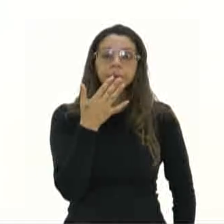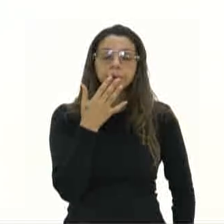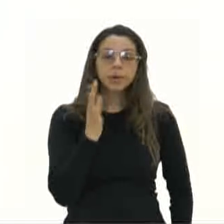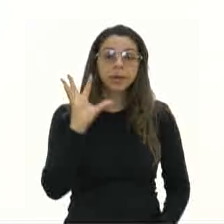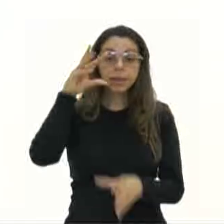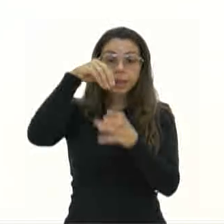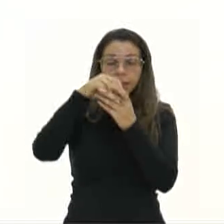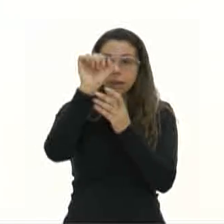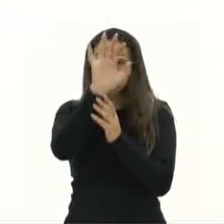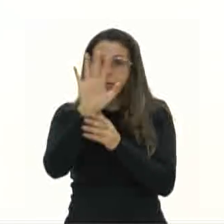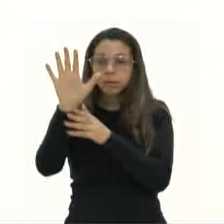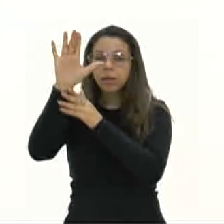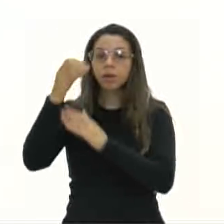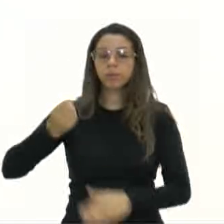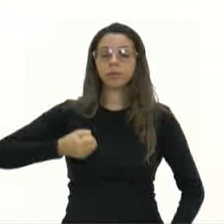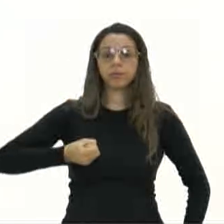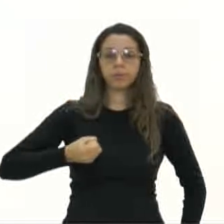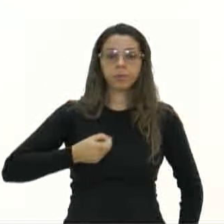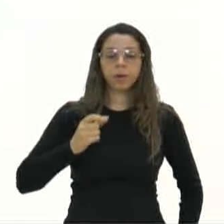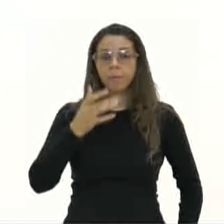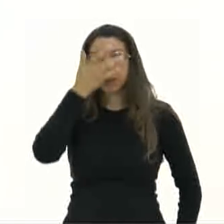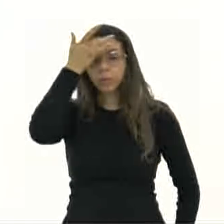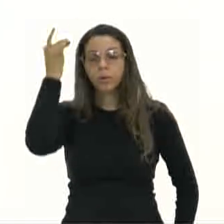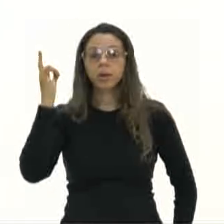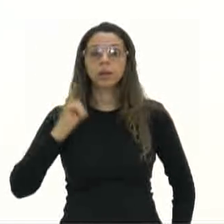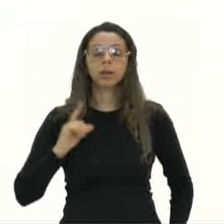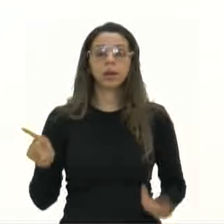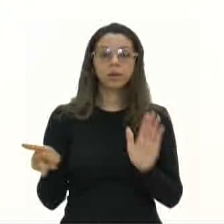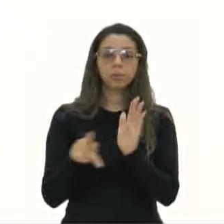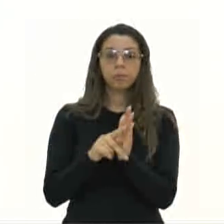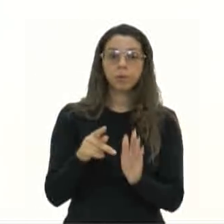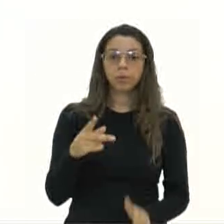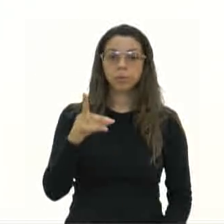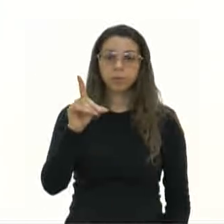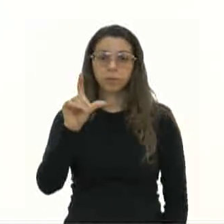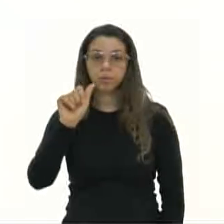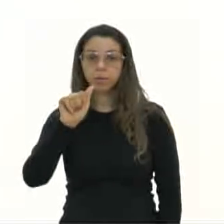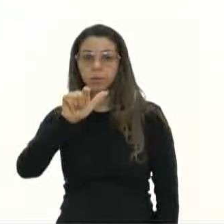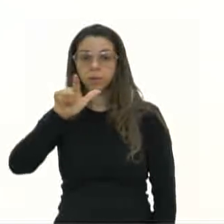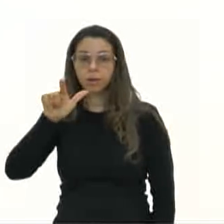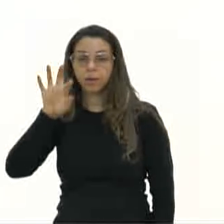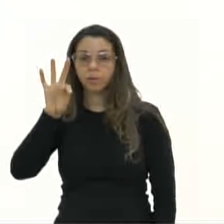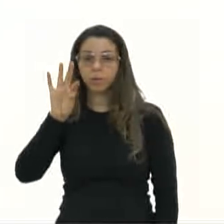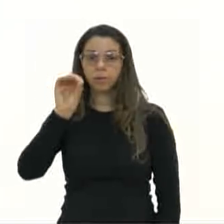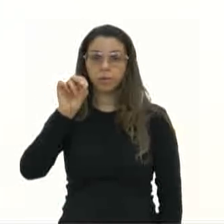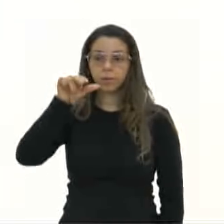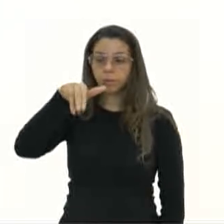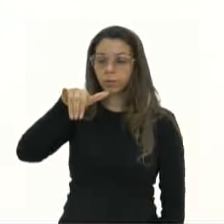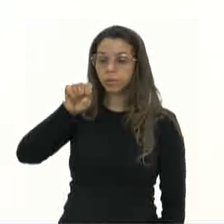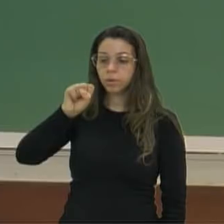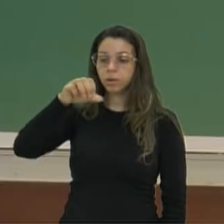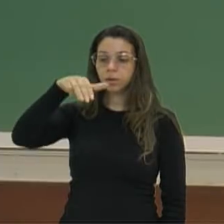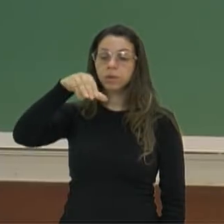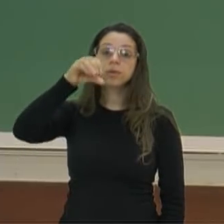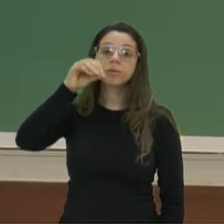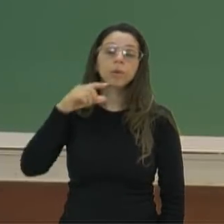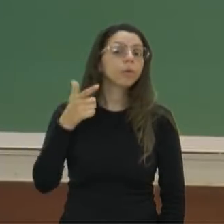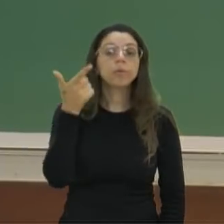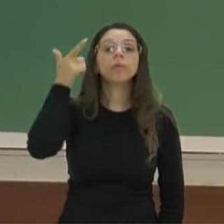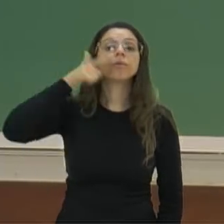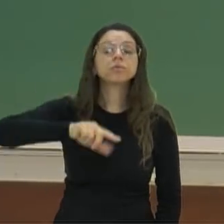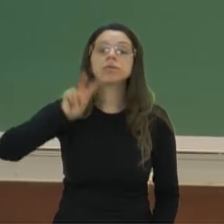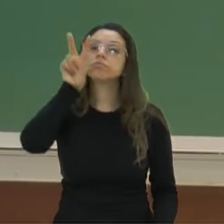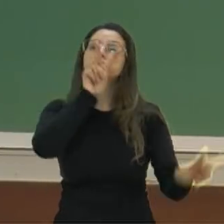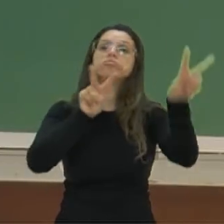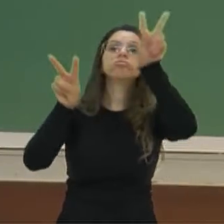numeração. Quem tem daltonismo, que não percebe algumas cores, não conseguem fazer a